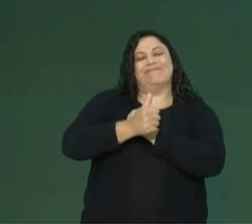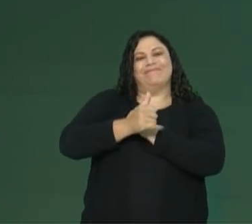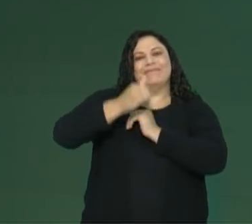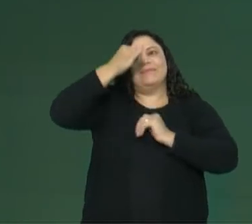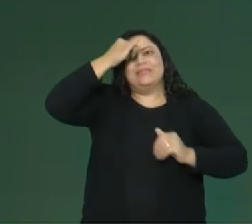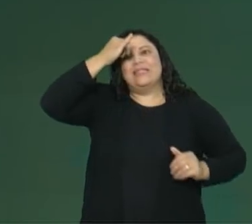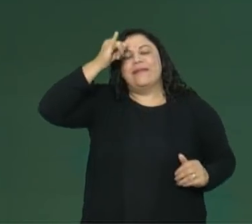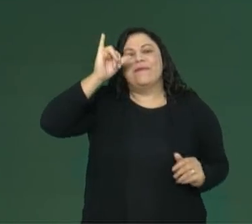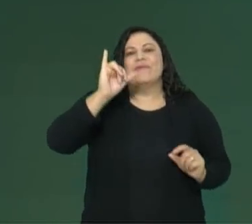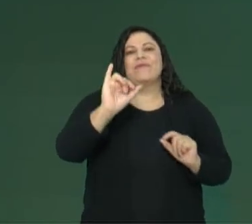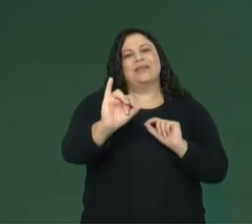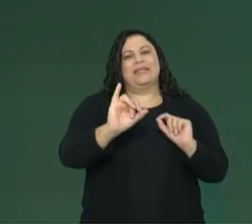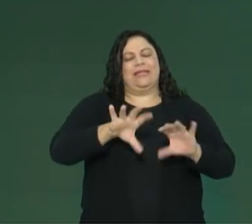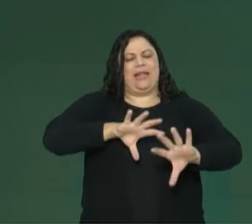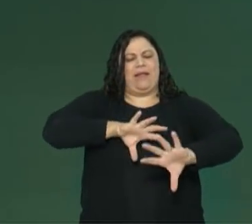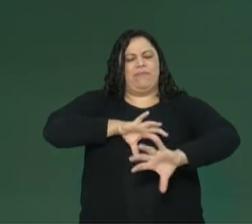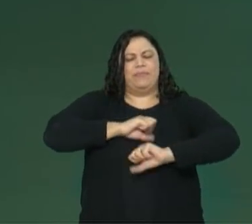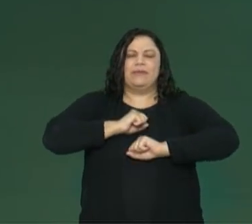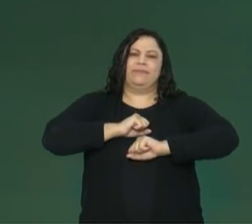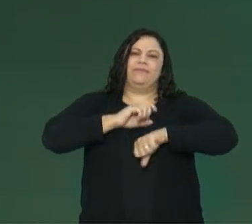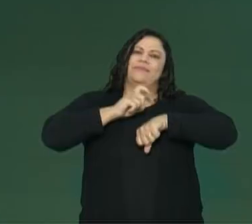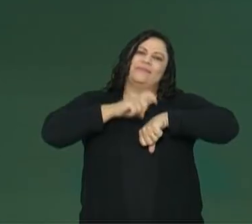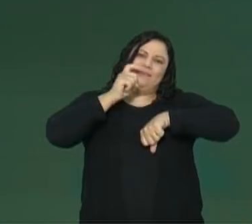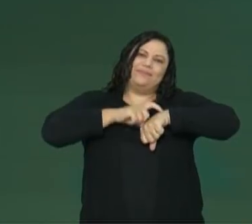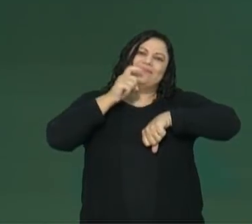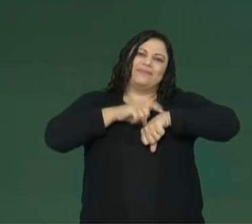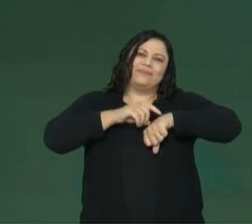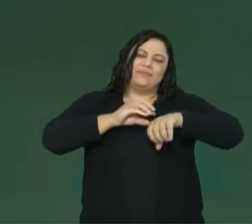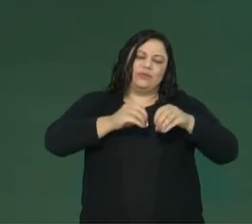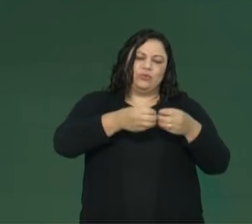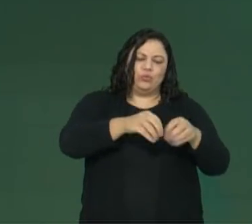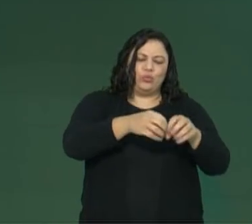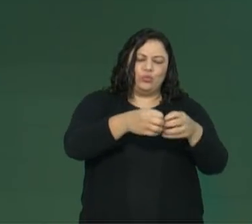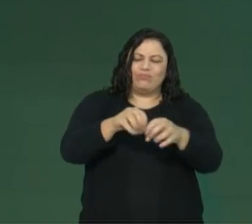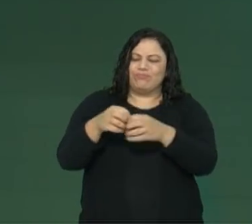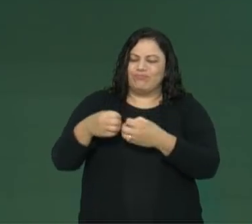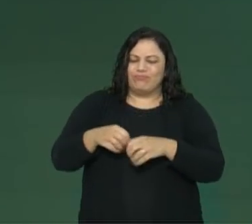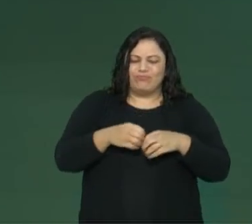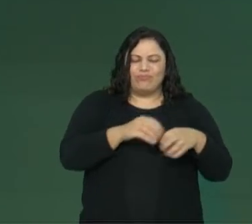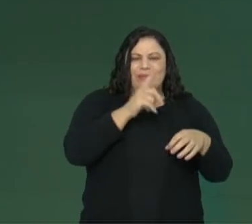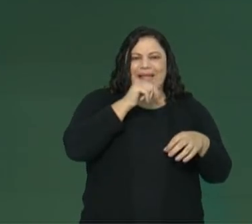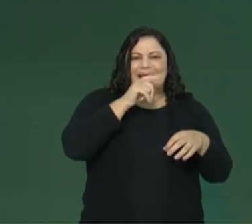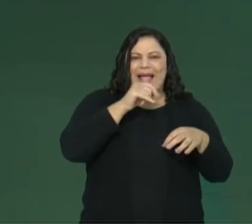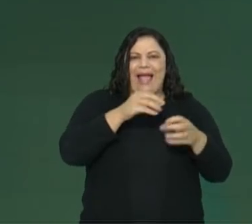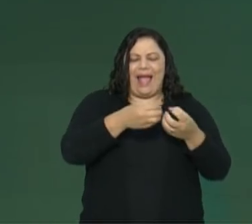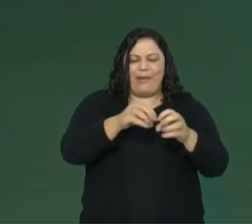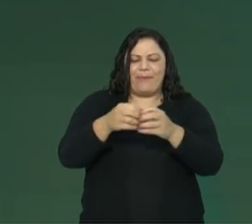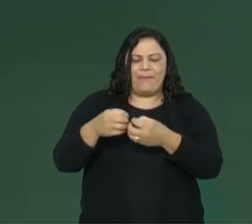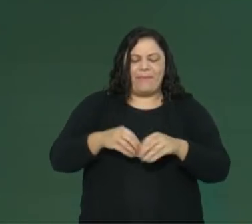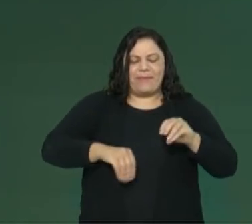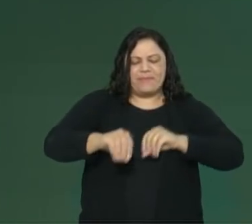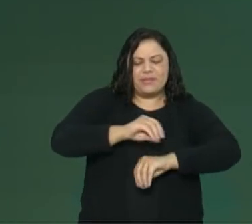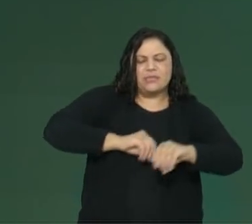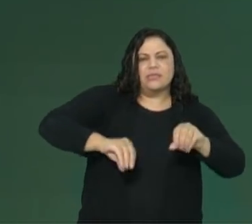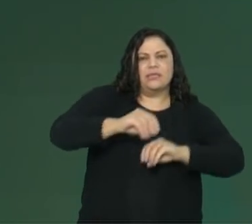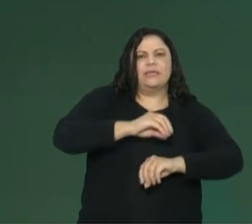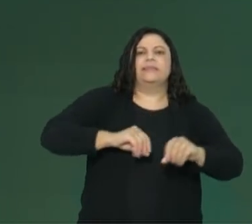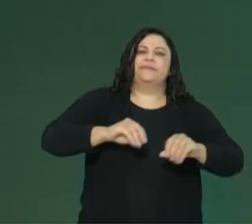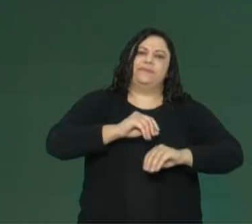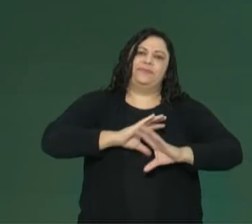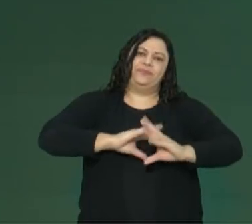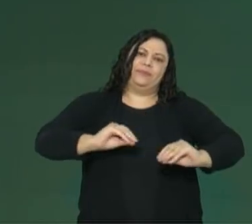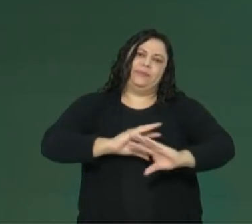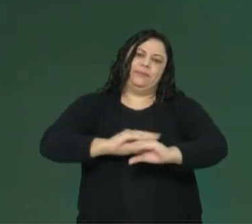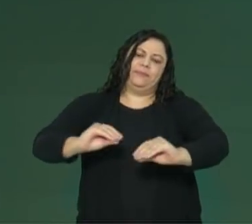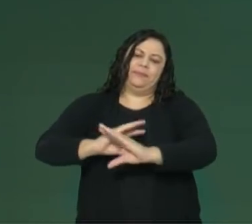Tem que dar tempo de todos esses ovos se tornarem inviáveis. Tem tratamentos para se fazer na água para acelerar isso e etc. Mas não é possível